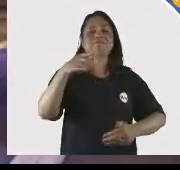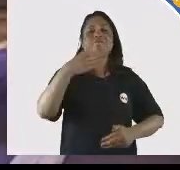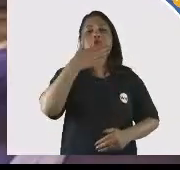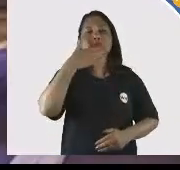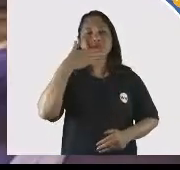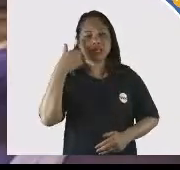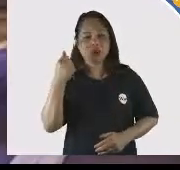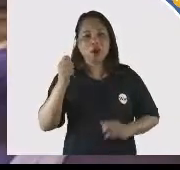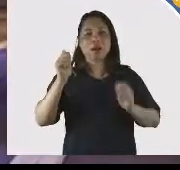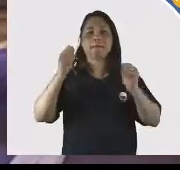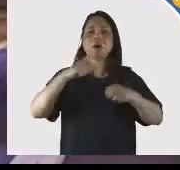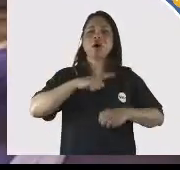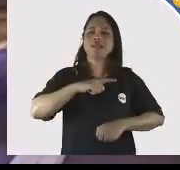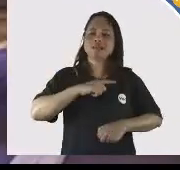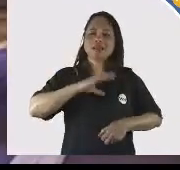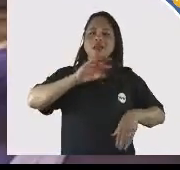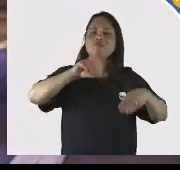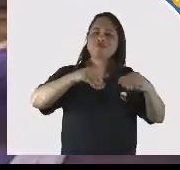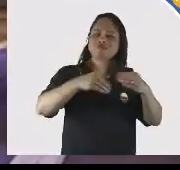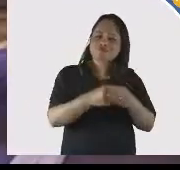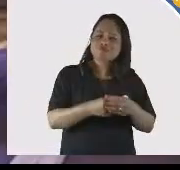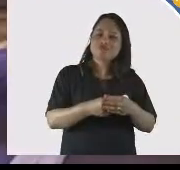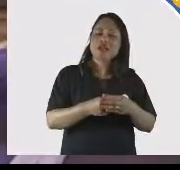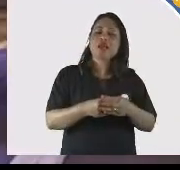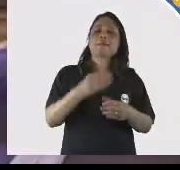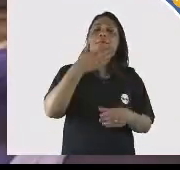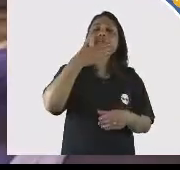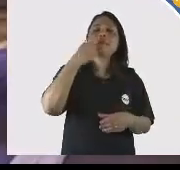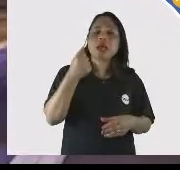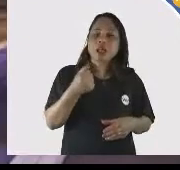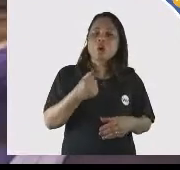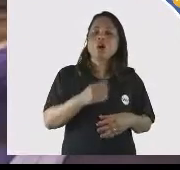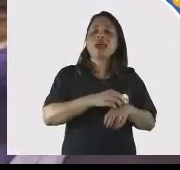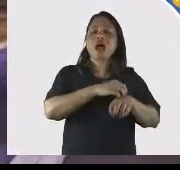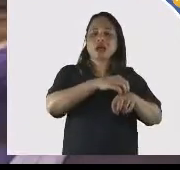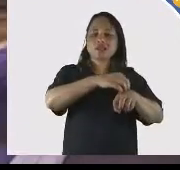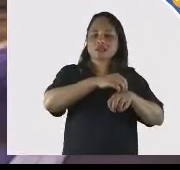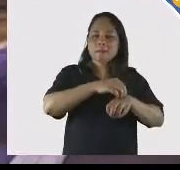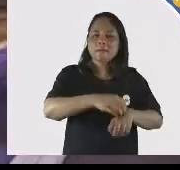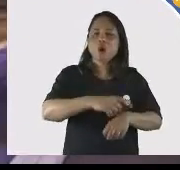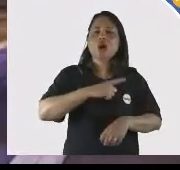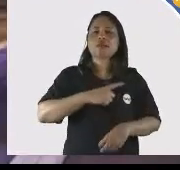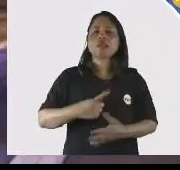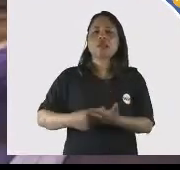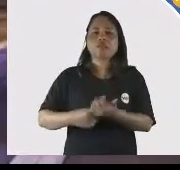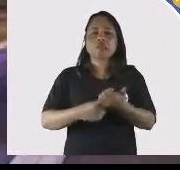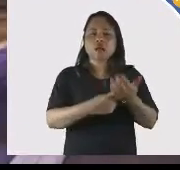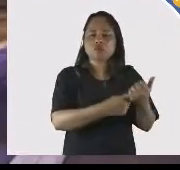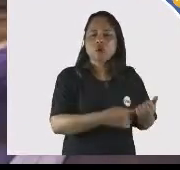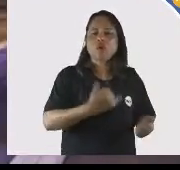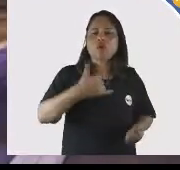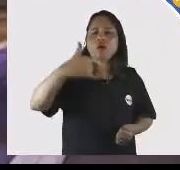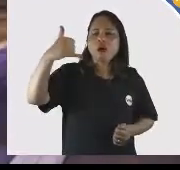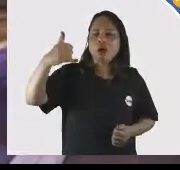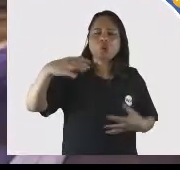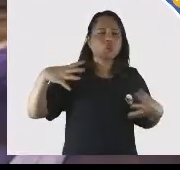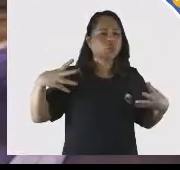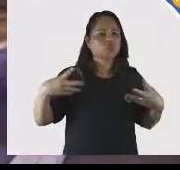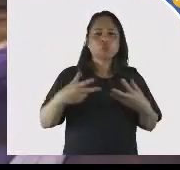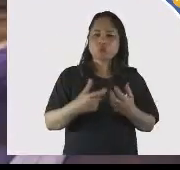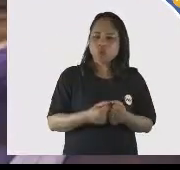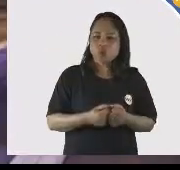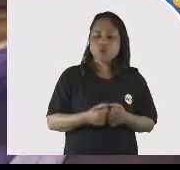possível implementar eletrificação outras tecnologias que tiverem aí com baixa